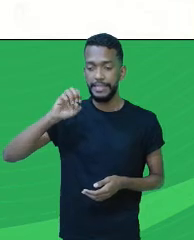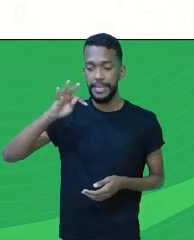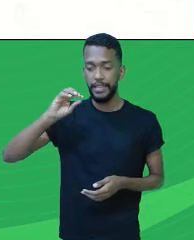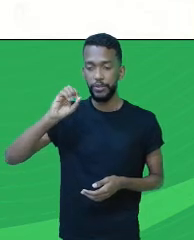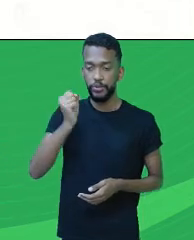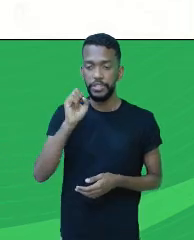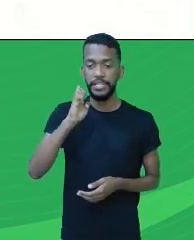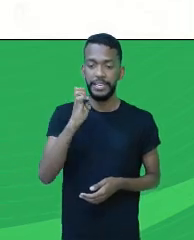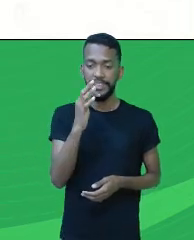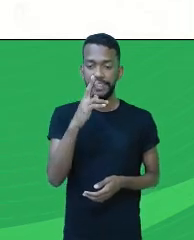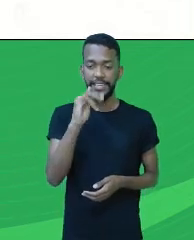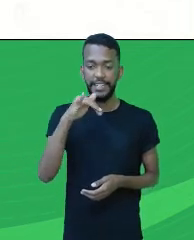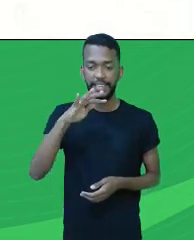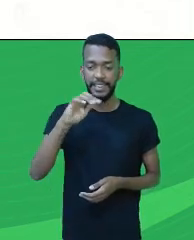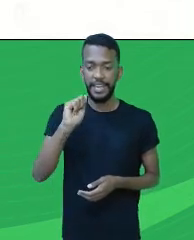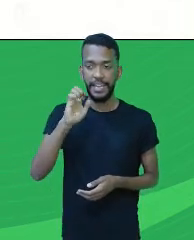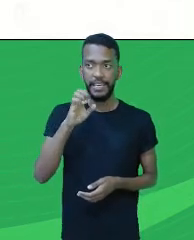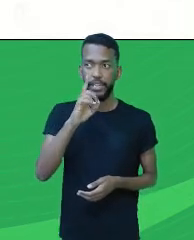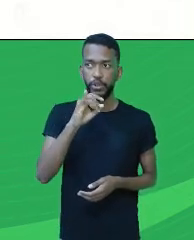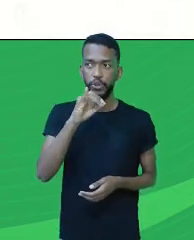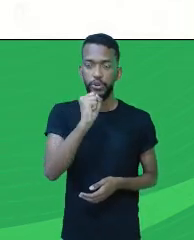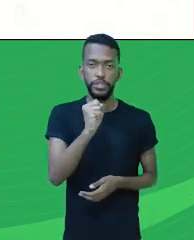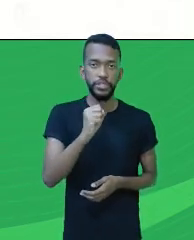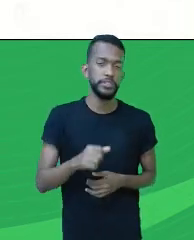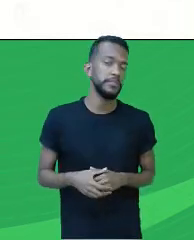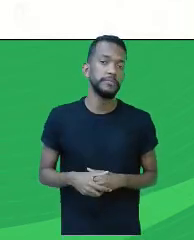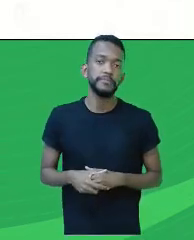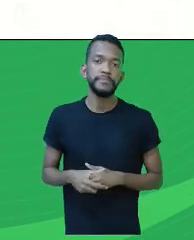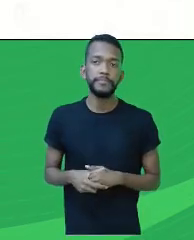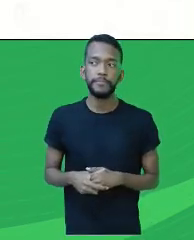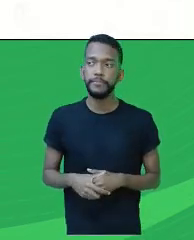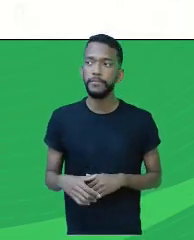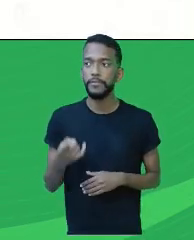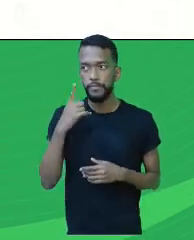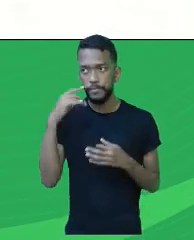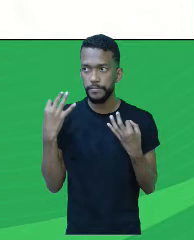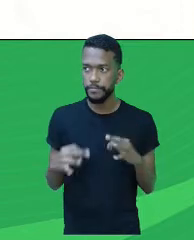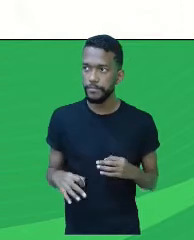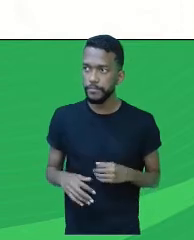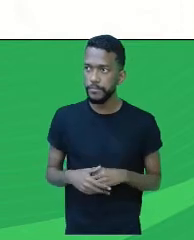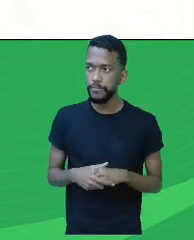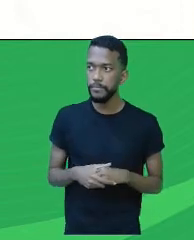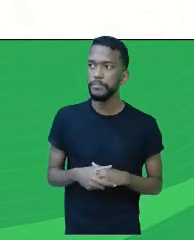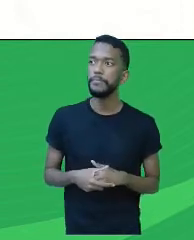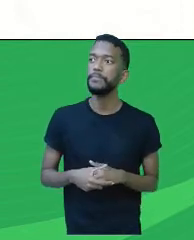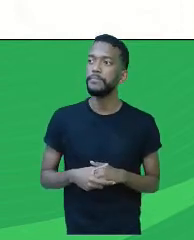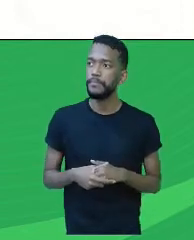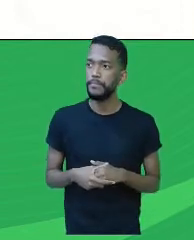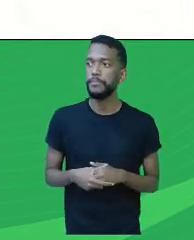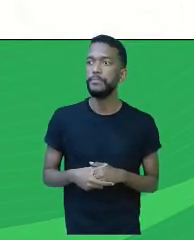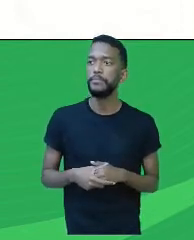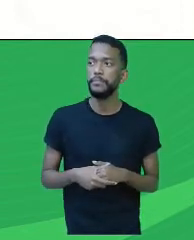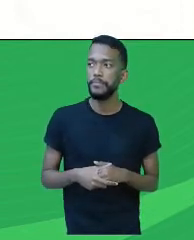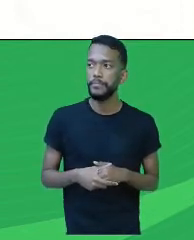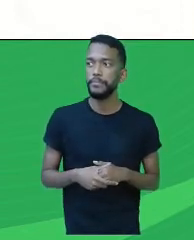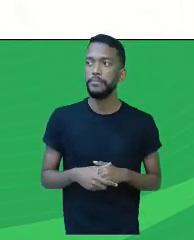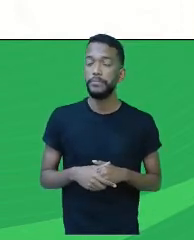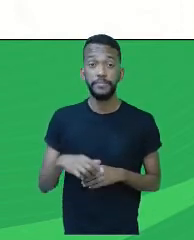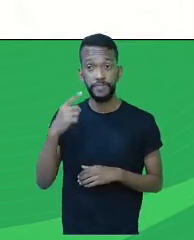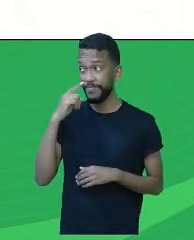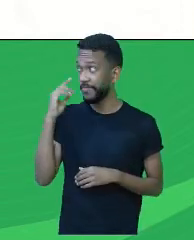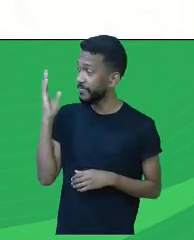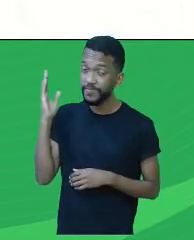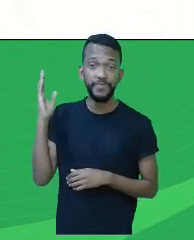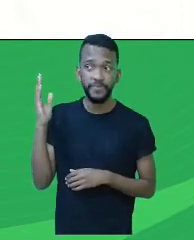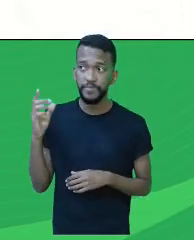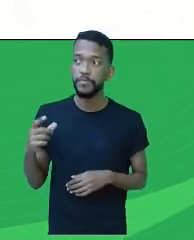632. Ó, ainda tem o 2 lá. Vamos conferir para ver se você acertou? Olha lá. Olha,